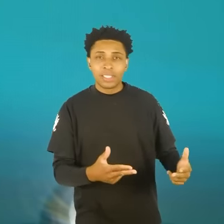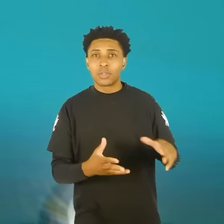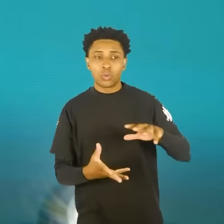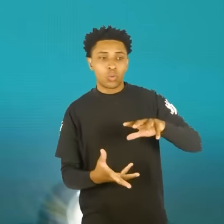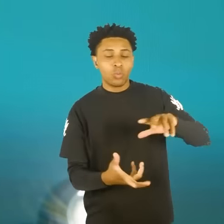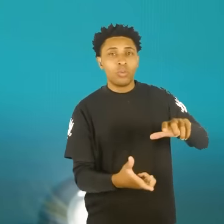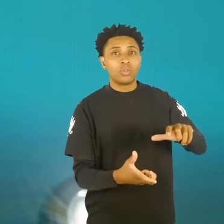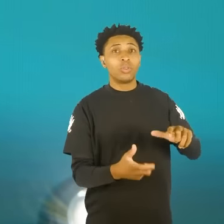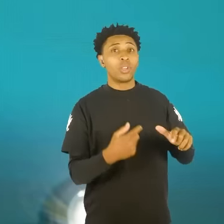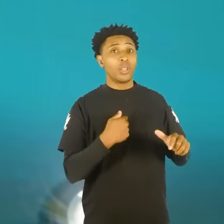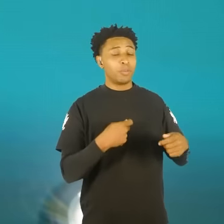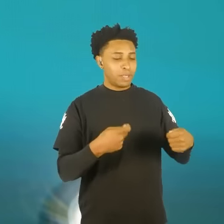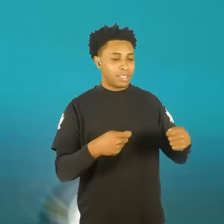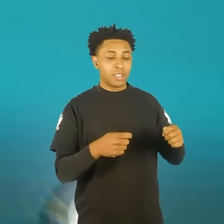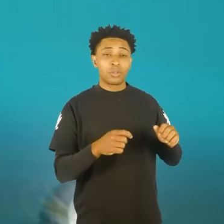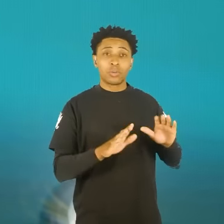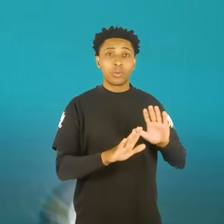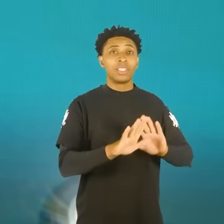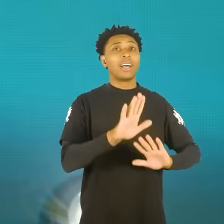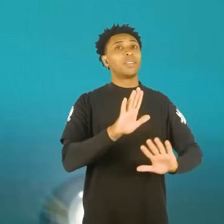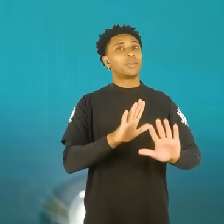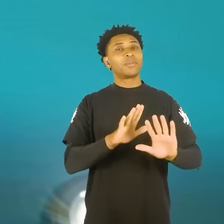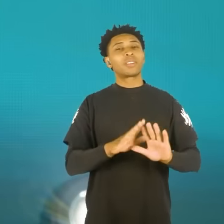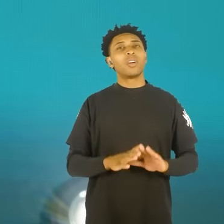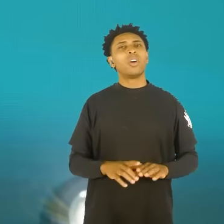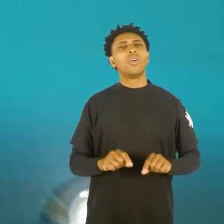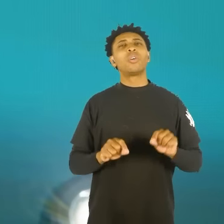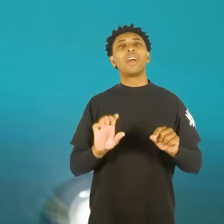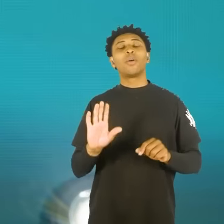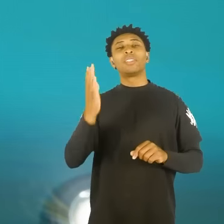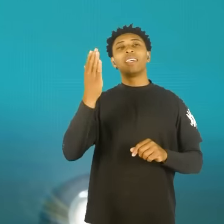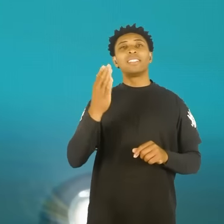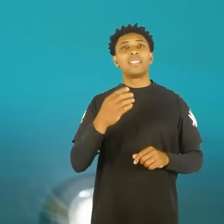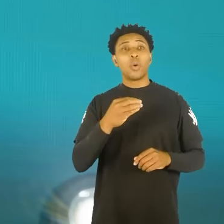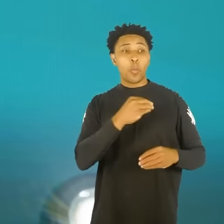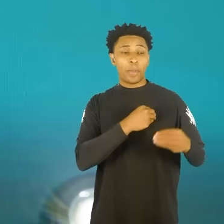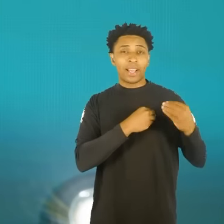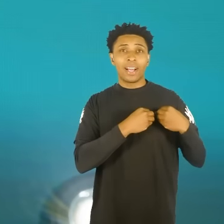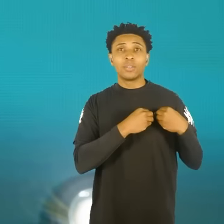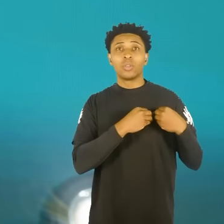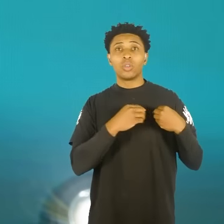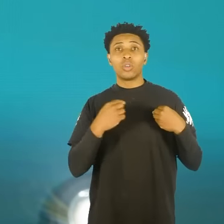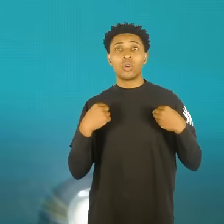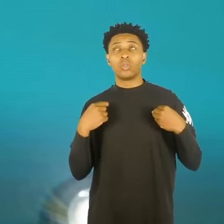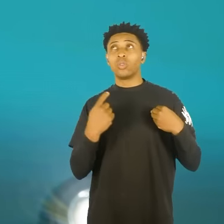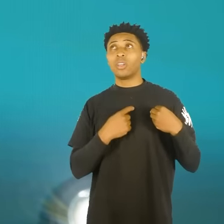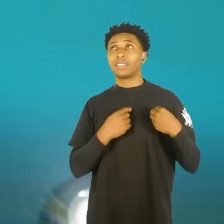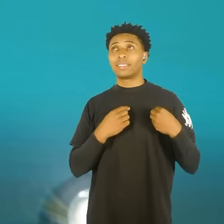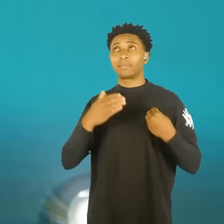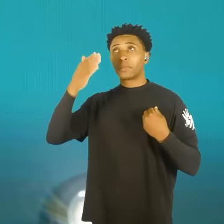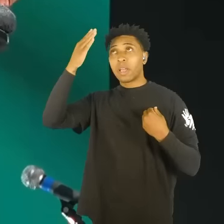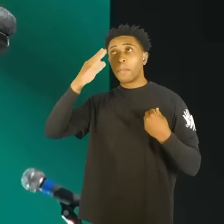na vida. E sabe qual que acontece conosco? Algumas vezes nós estamos diante da presença de Deus, mas